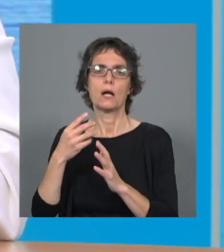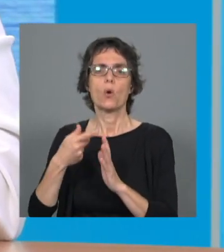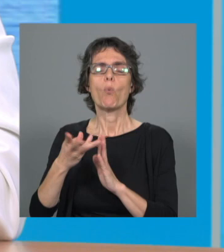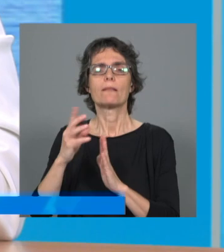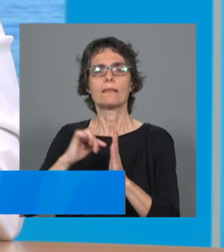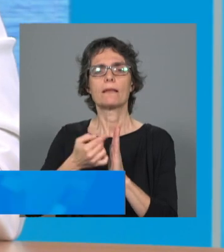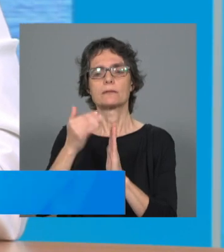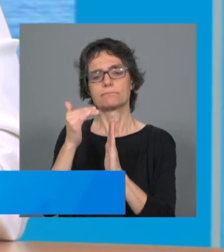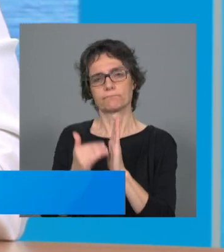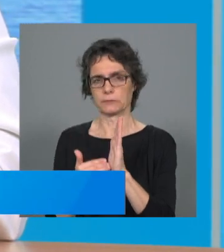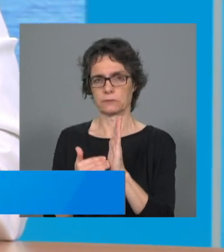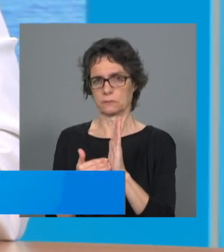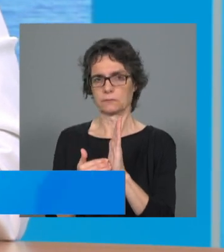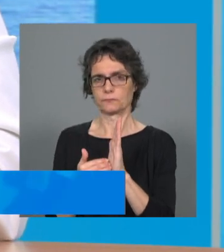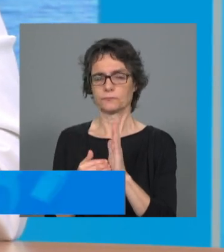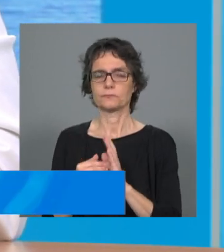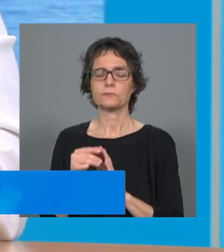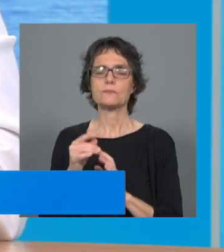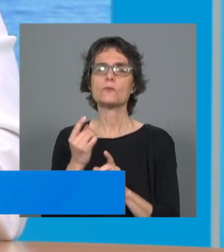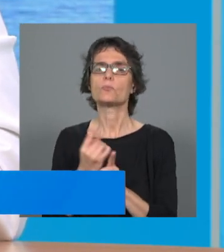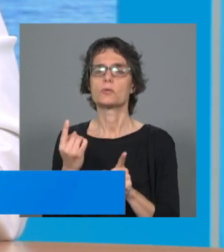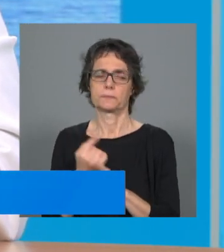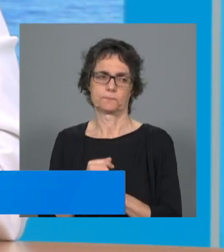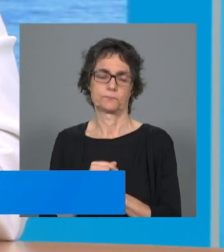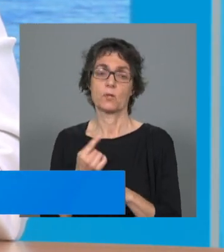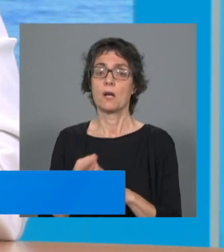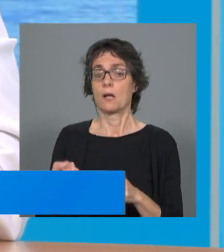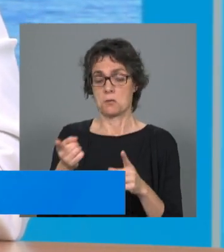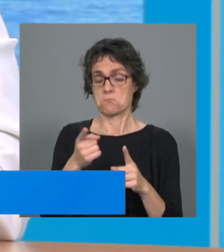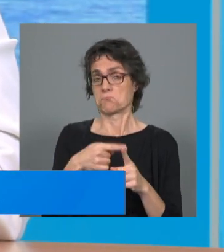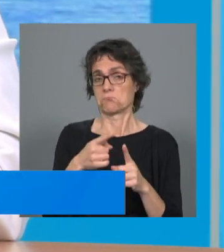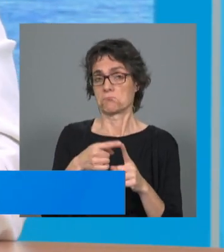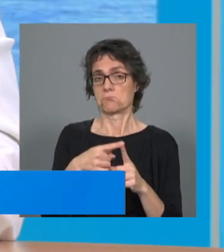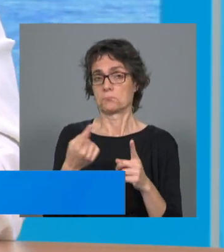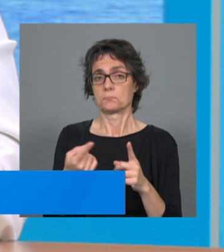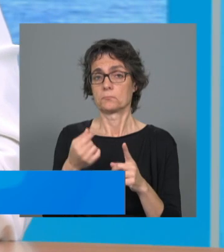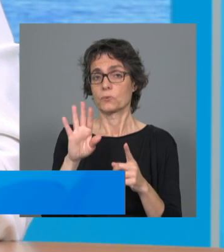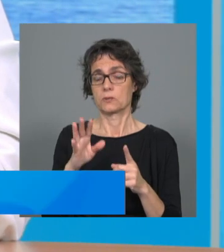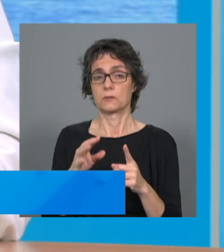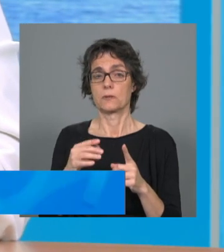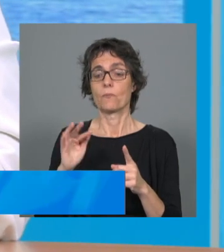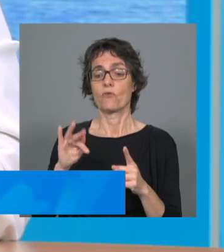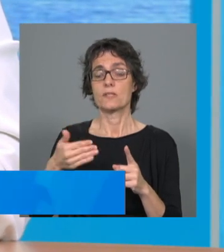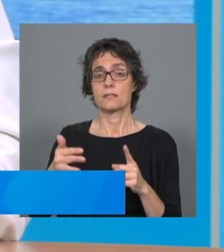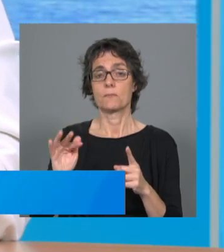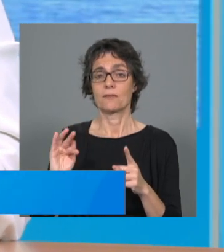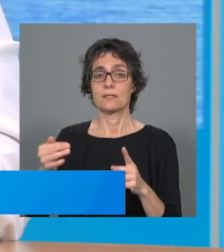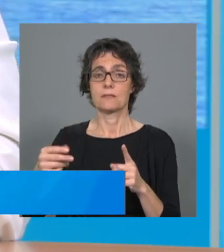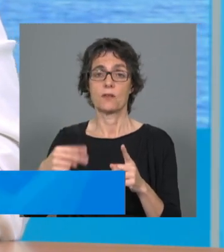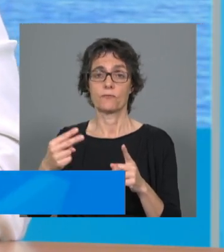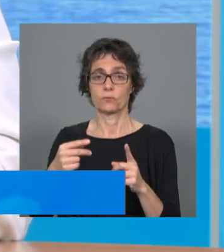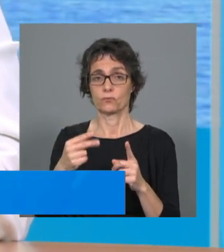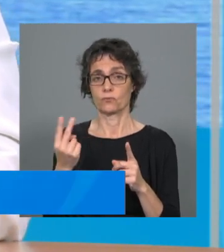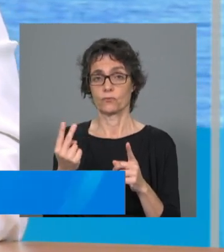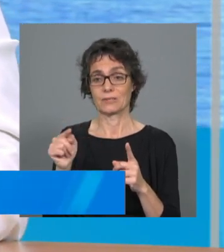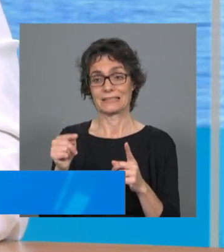tem a ver com vários fatores. Um fator é a questão destes 2 fins de semana prolongados